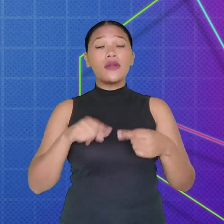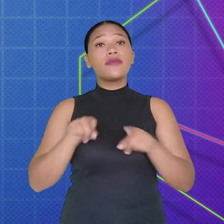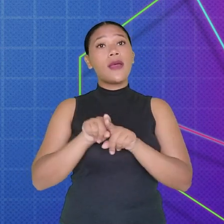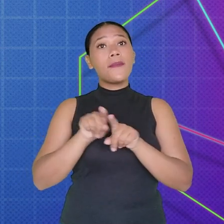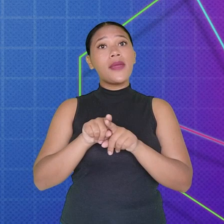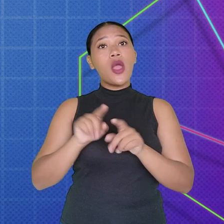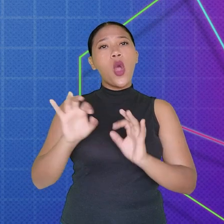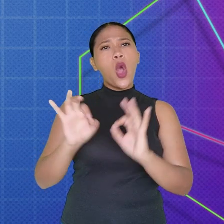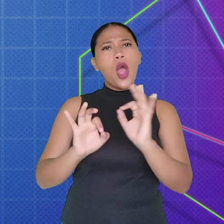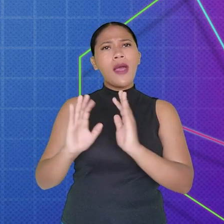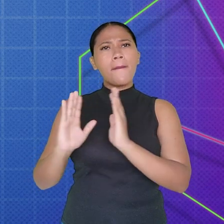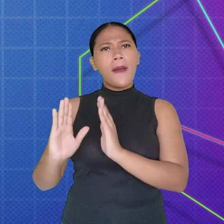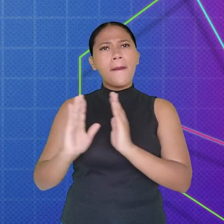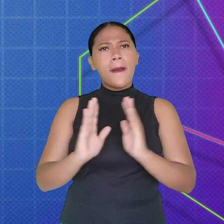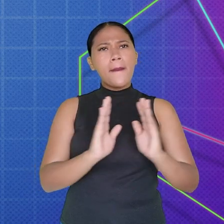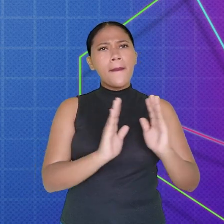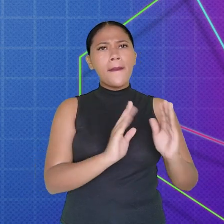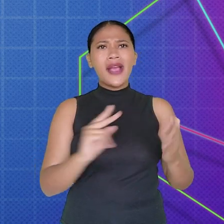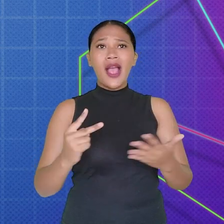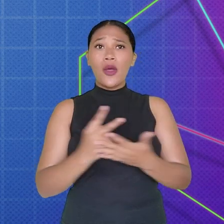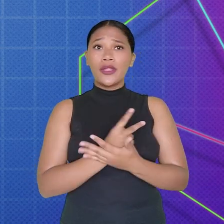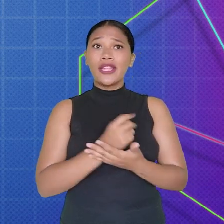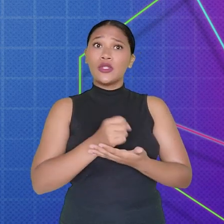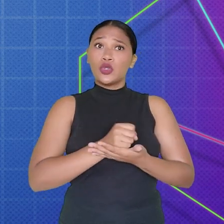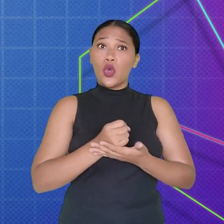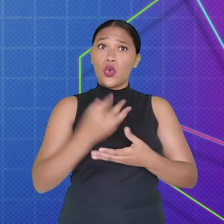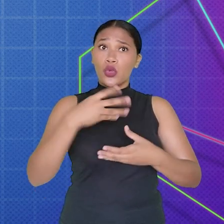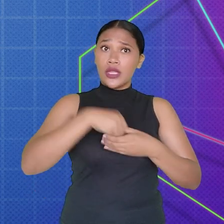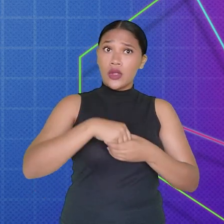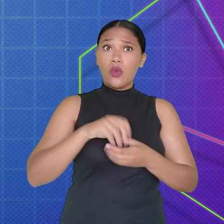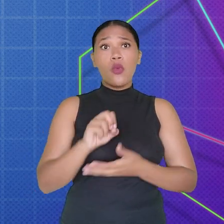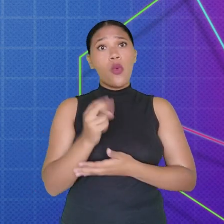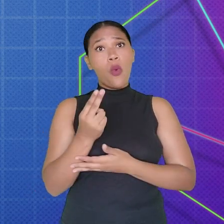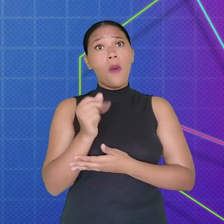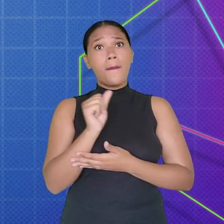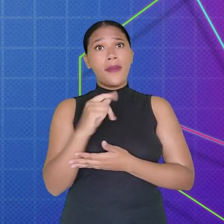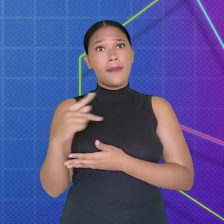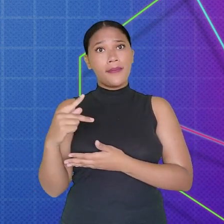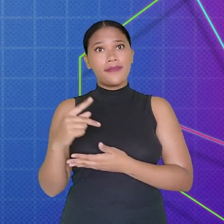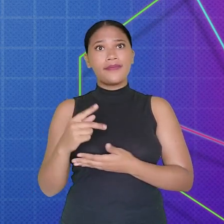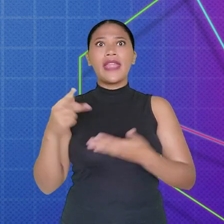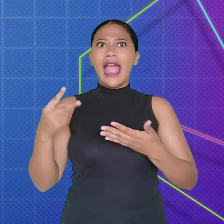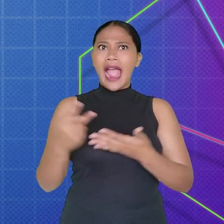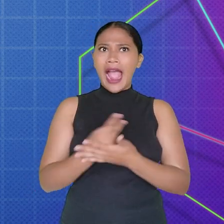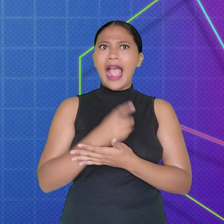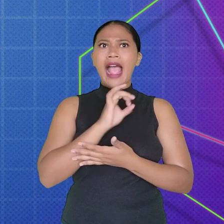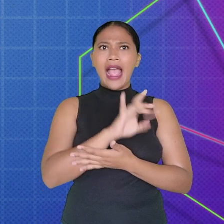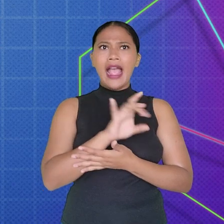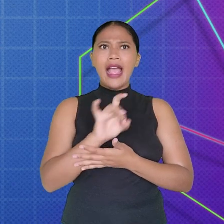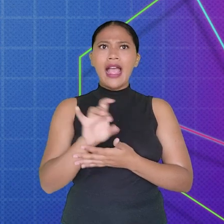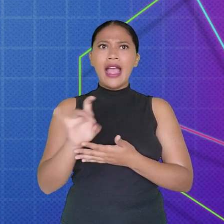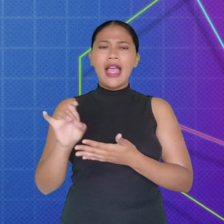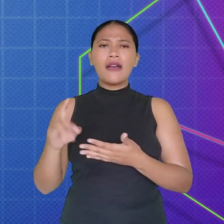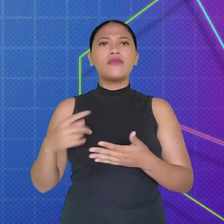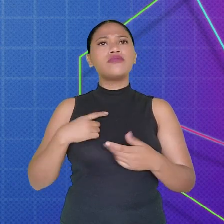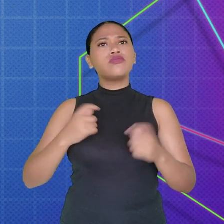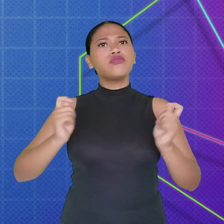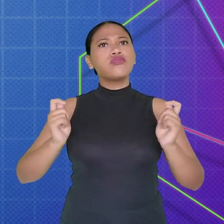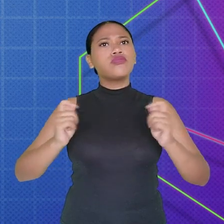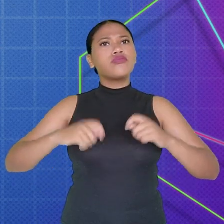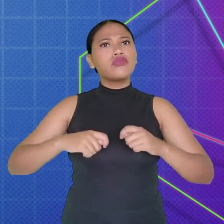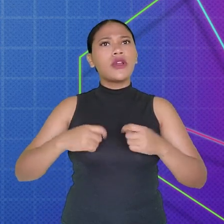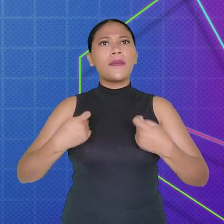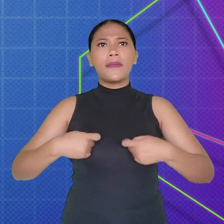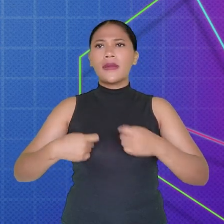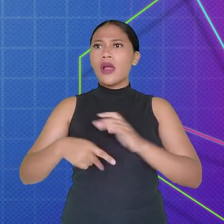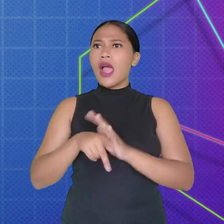e organizar a sequência de eventos que ocorrem ao longo do jogo ou aplicativo. Cada evento no Construct pode ter várias condições